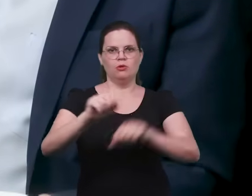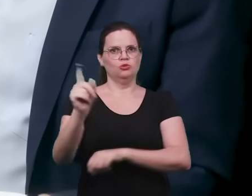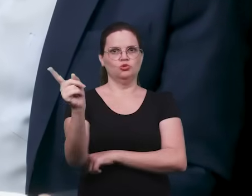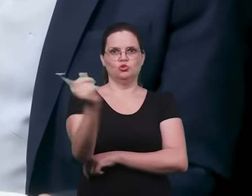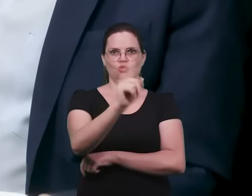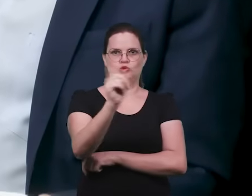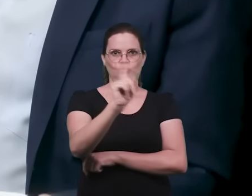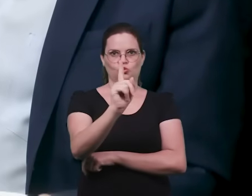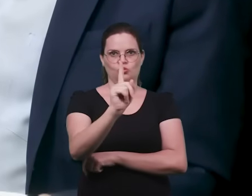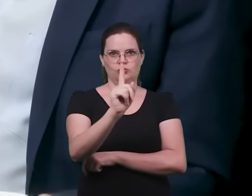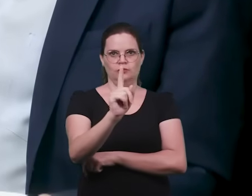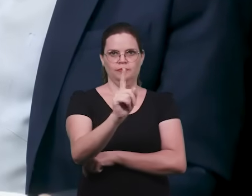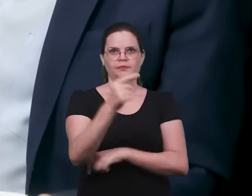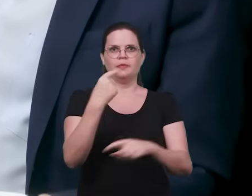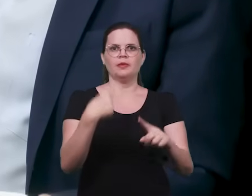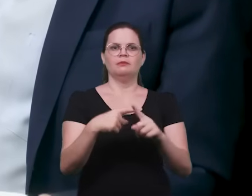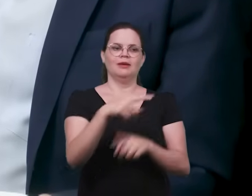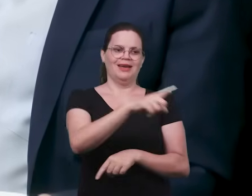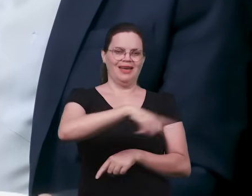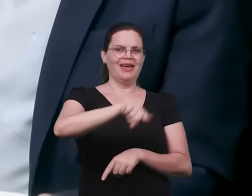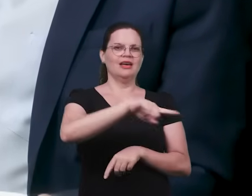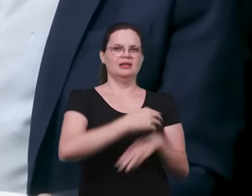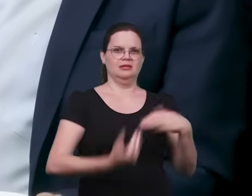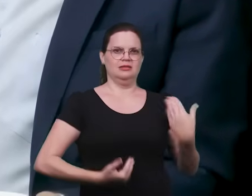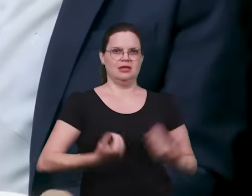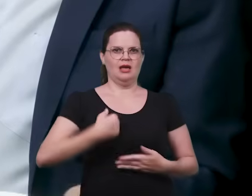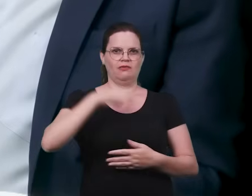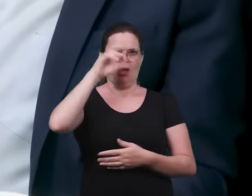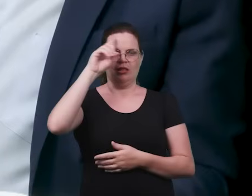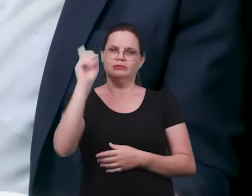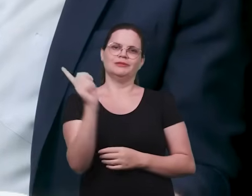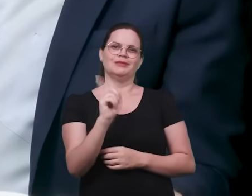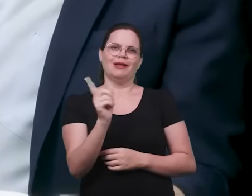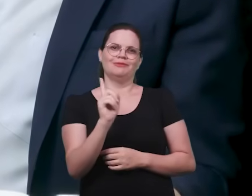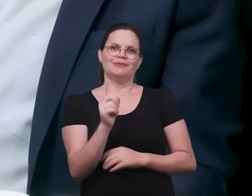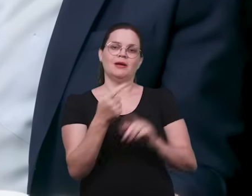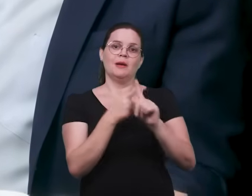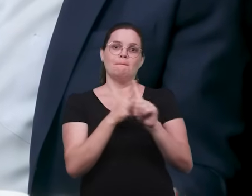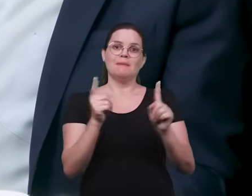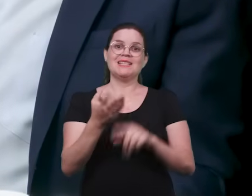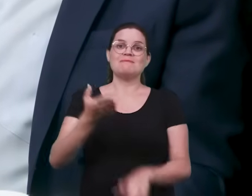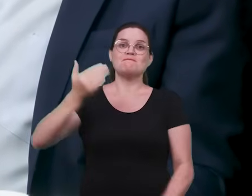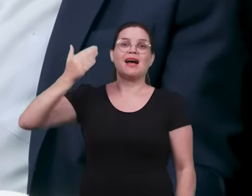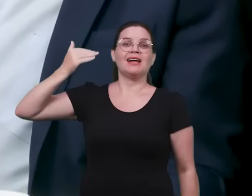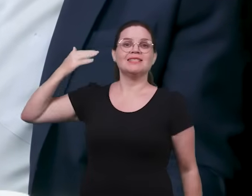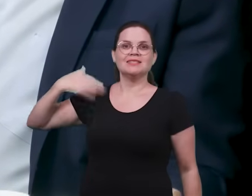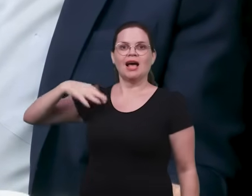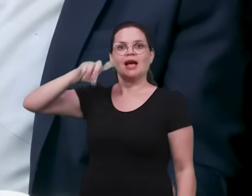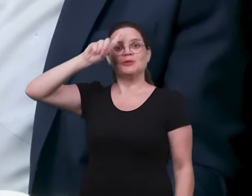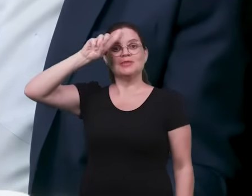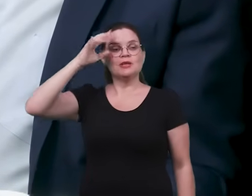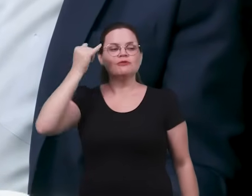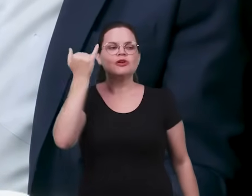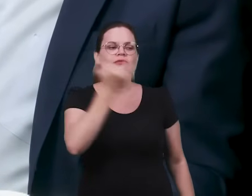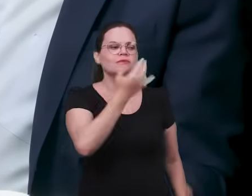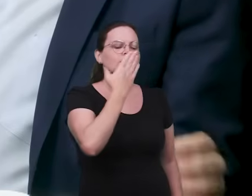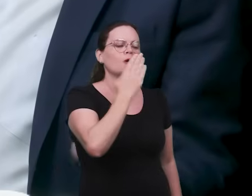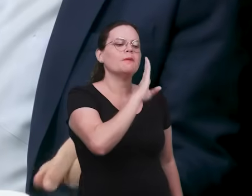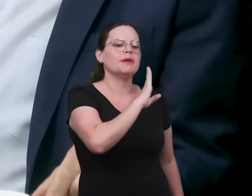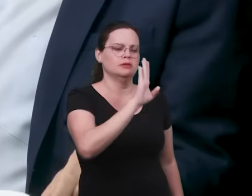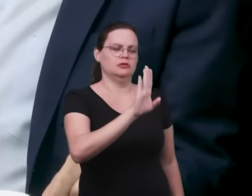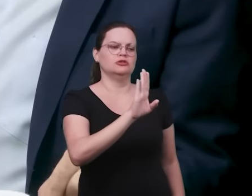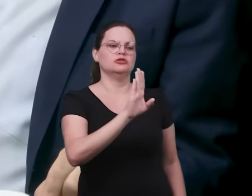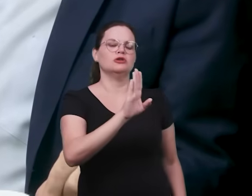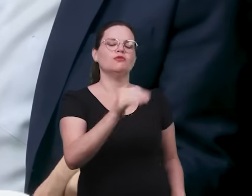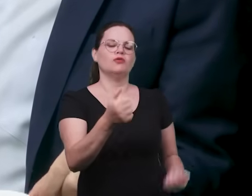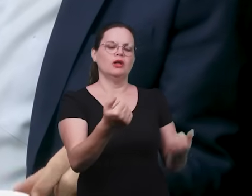Mesmo não sendo servos de Deus, esse povo não servia ao Senhor, mas por causa de promessas feitas aos